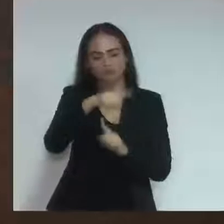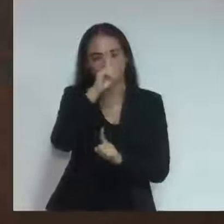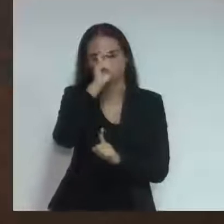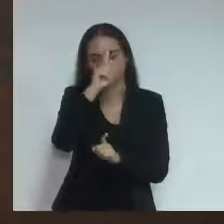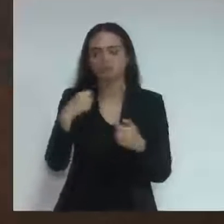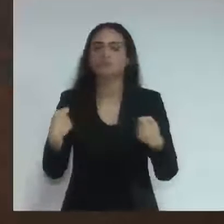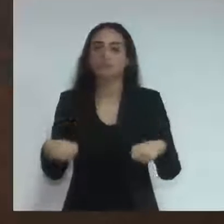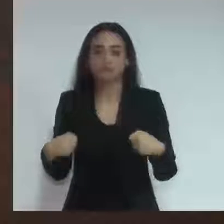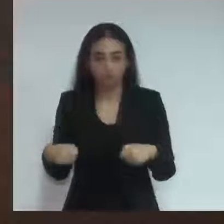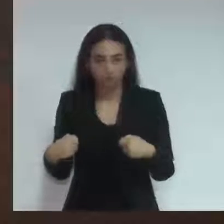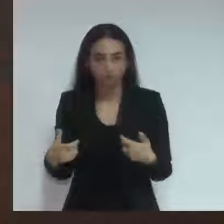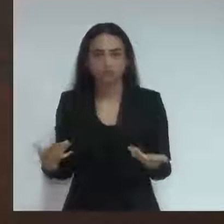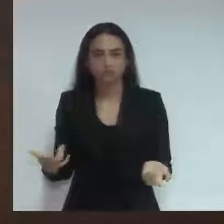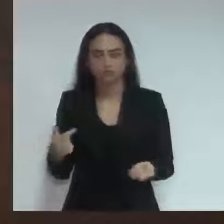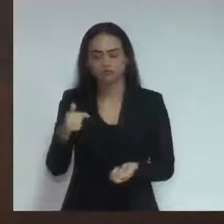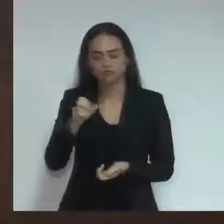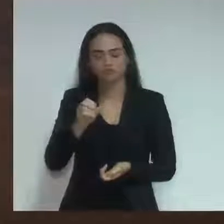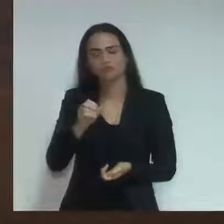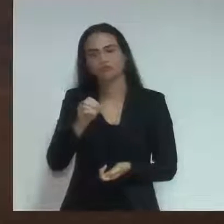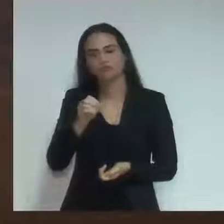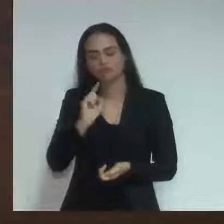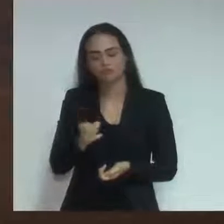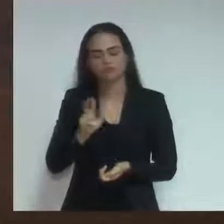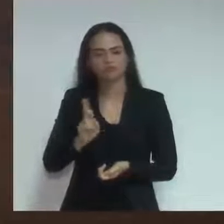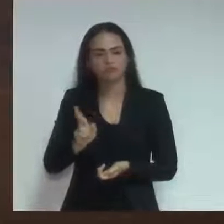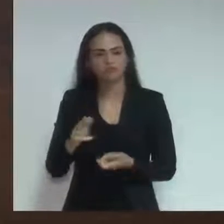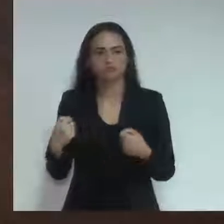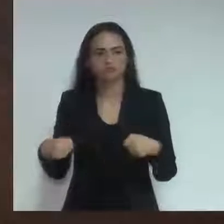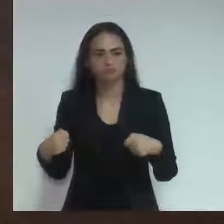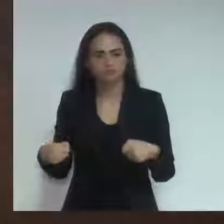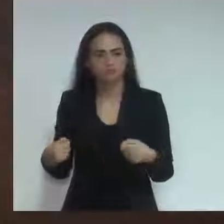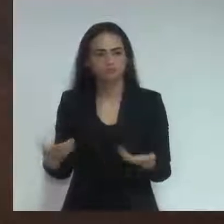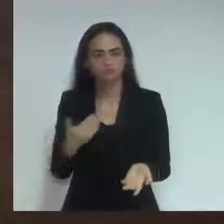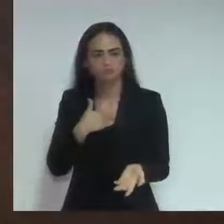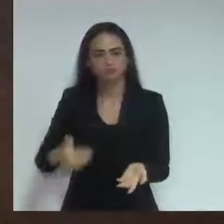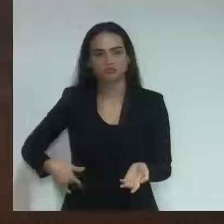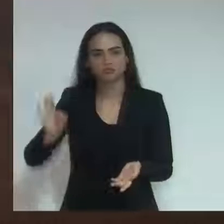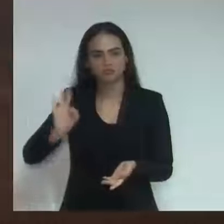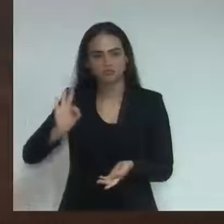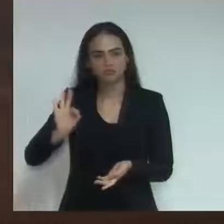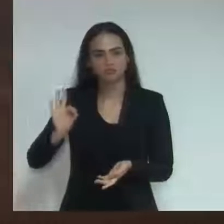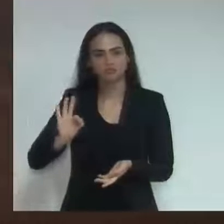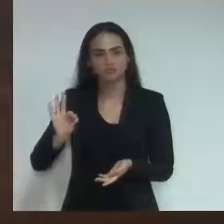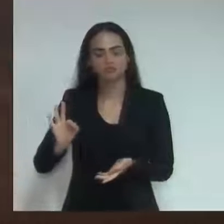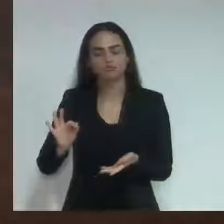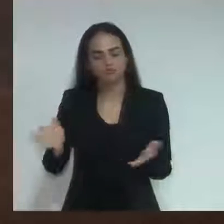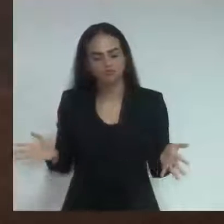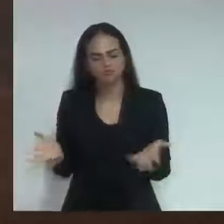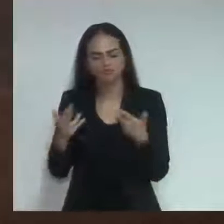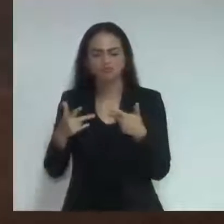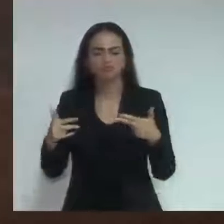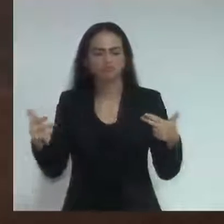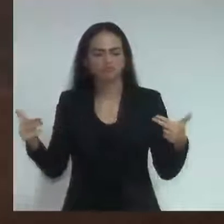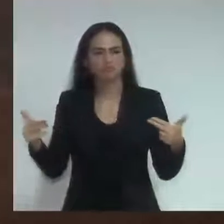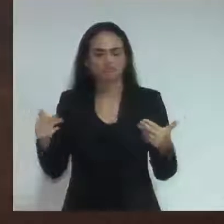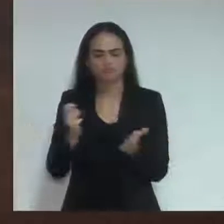se fazer o aporte financeiro nos investimentos que